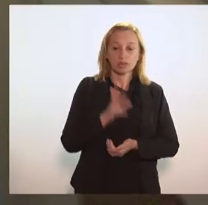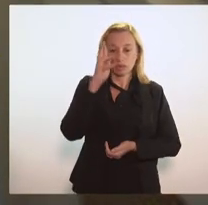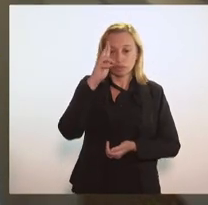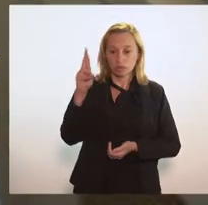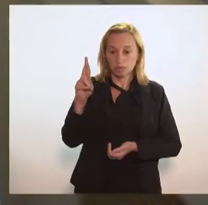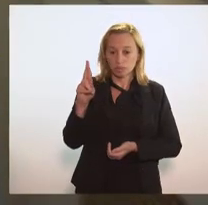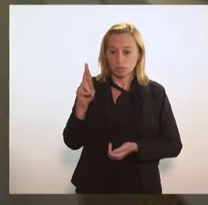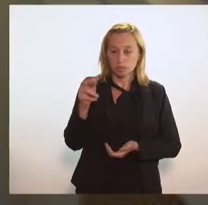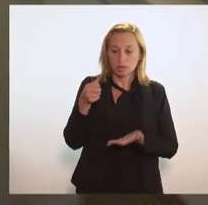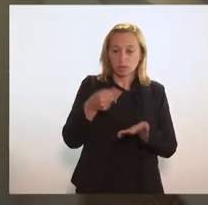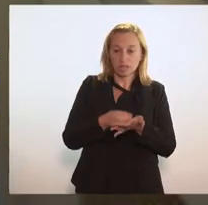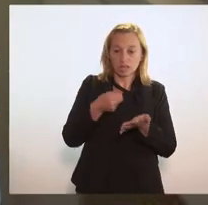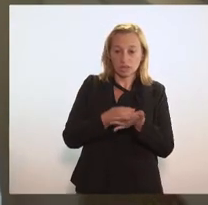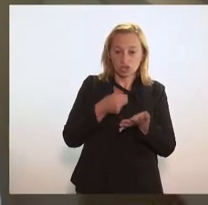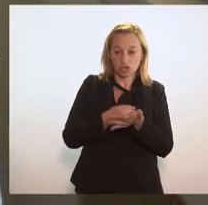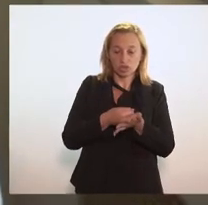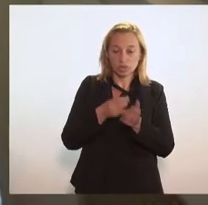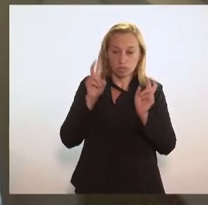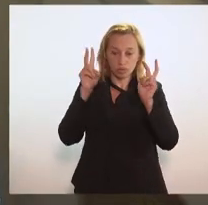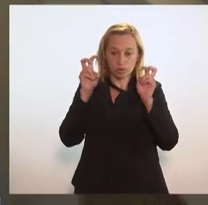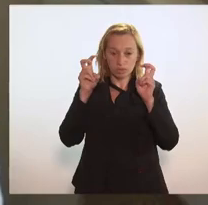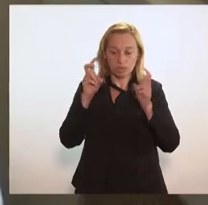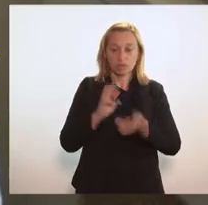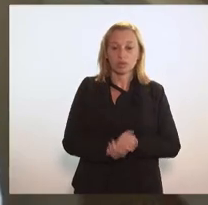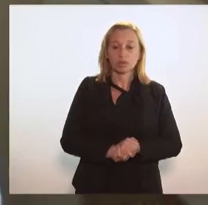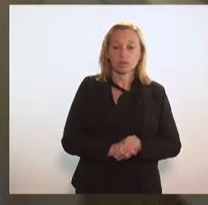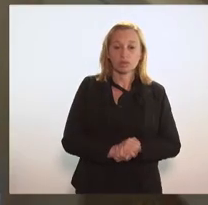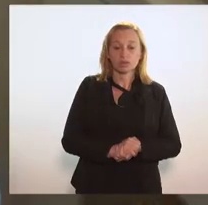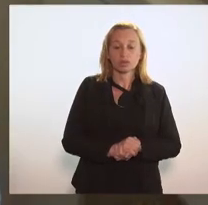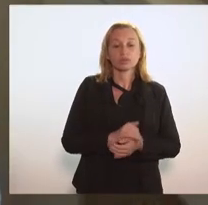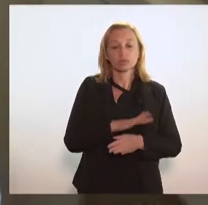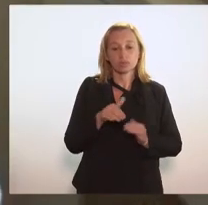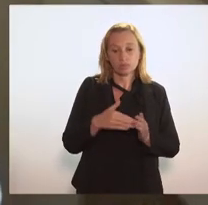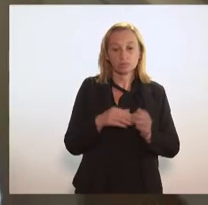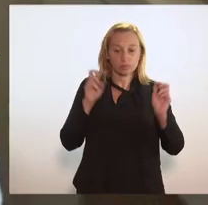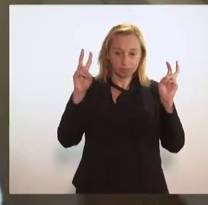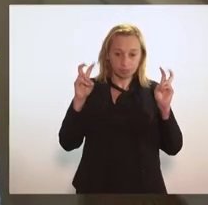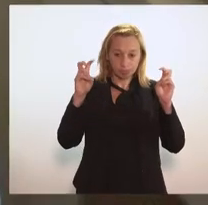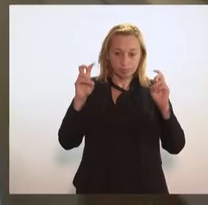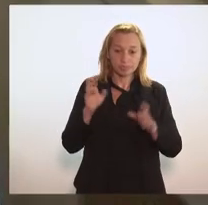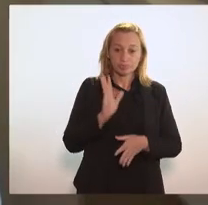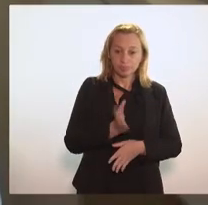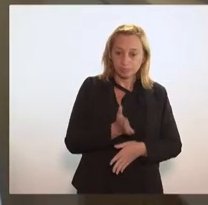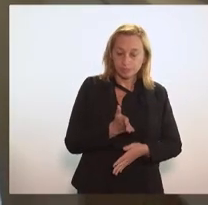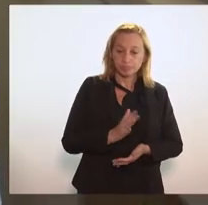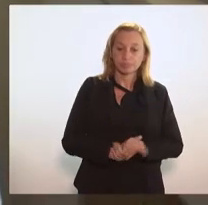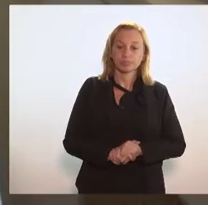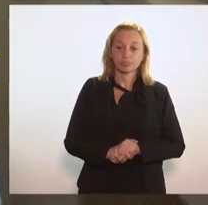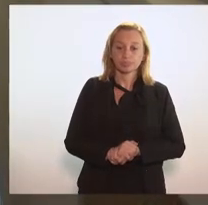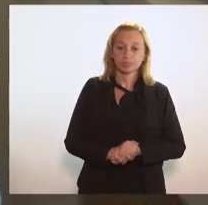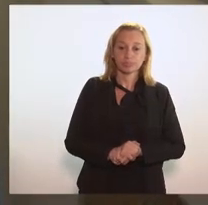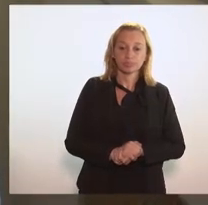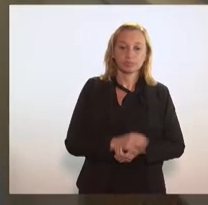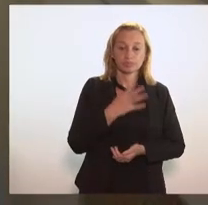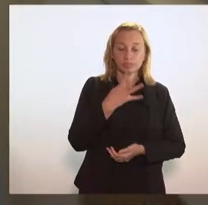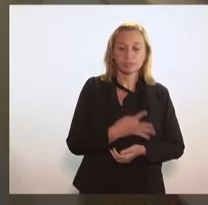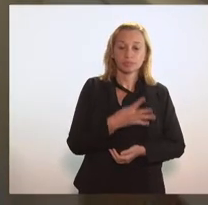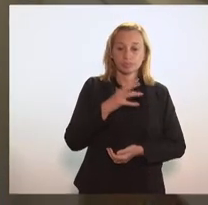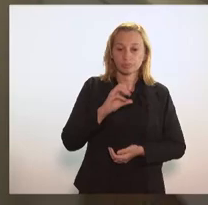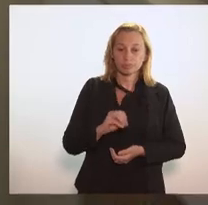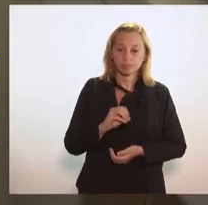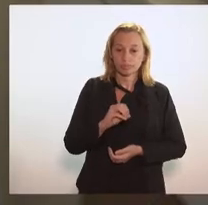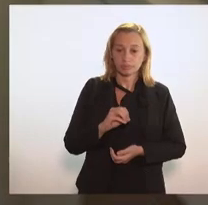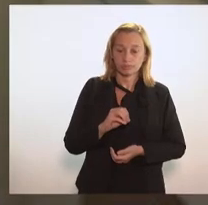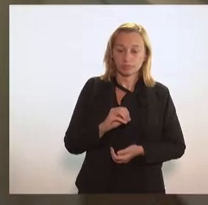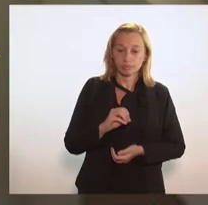senhor tem insistido muito disso para dirimir todas as questões já que tem já quarenta e tantas vendo